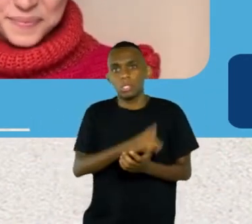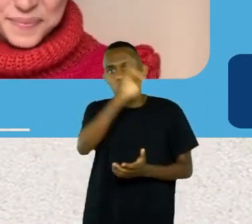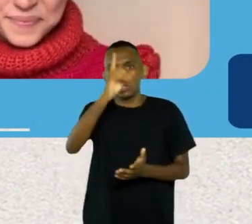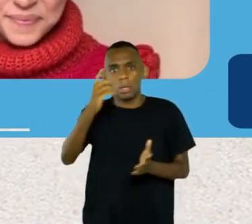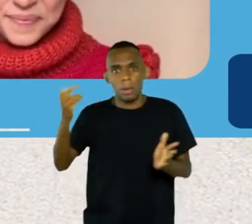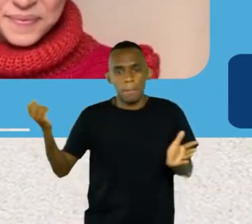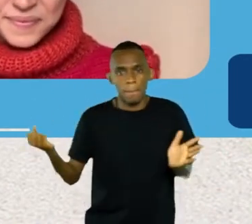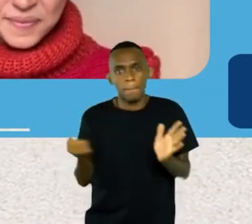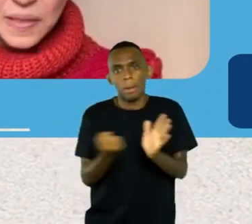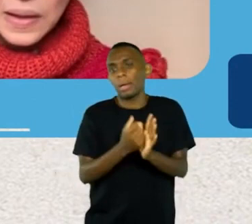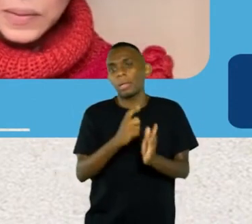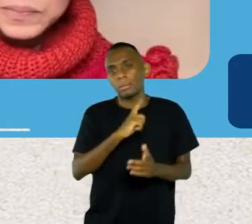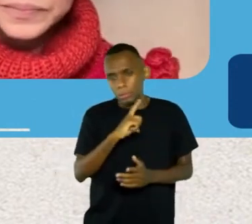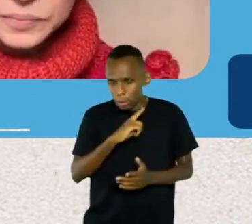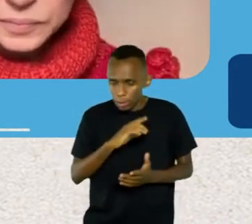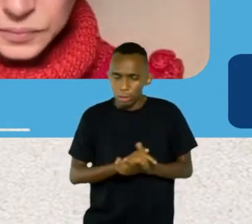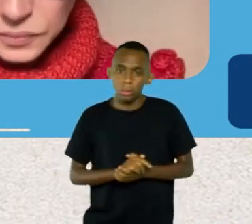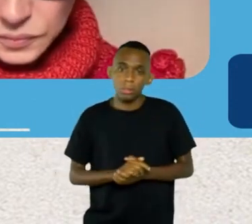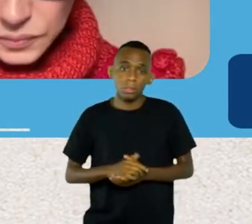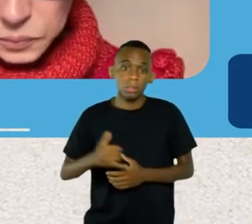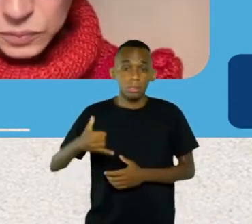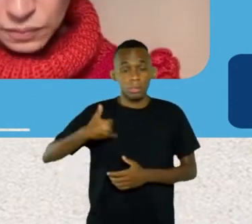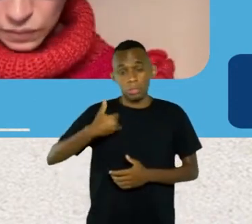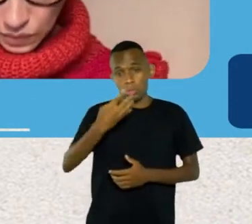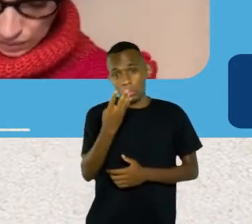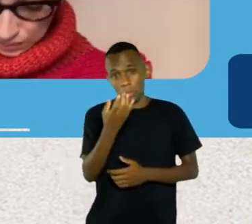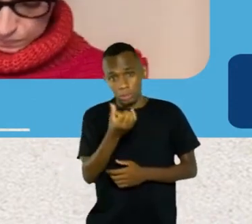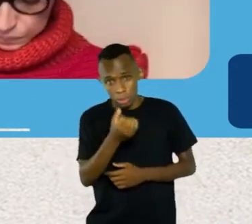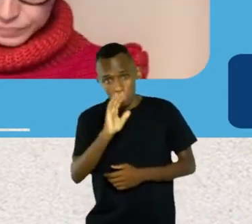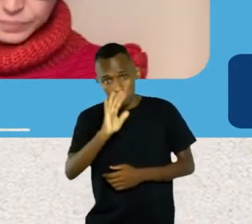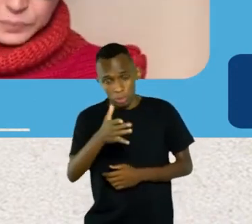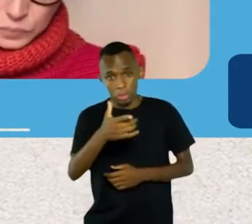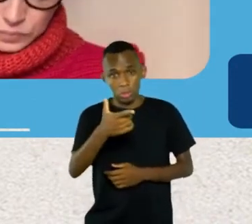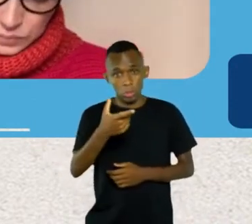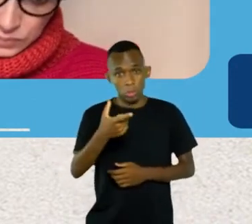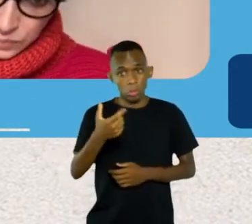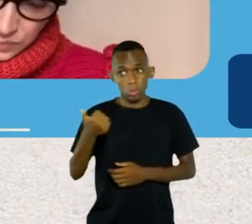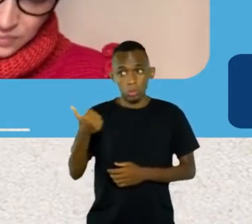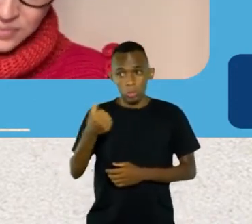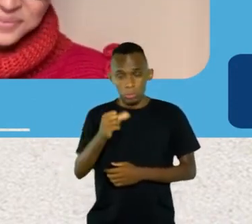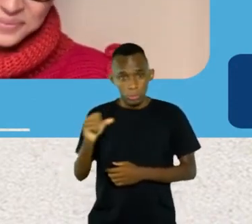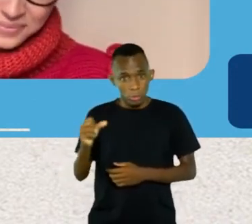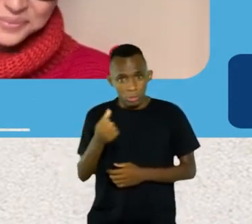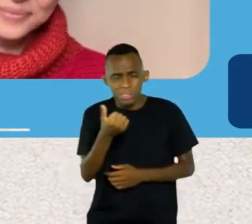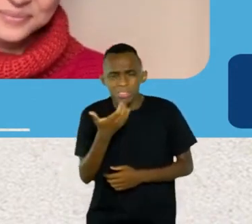Denise Tatiane diz: tenho 46 anos, desde 2016 não coloco tinta